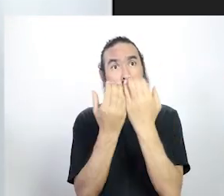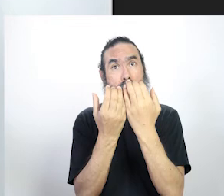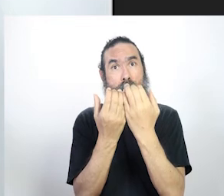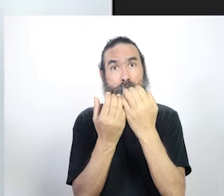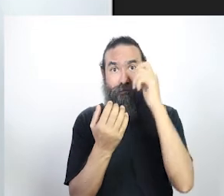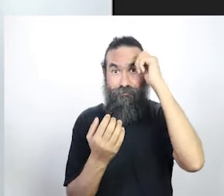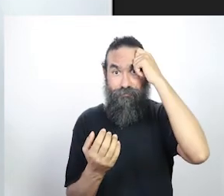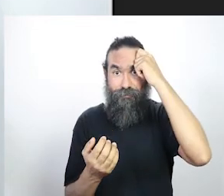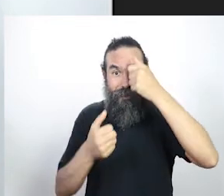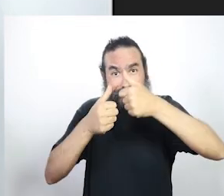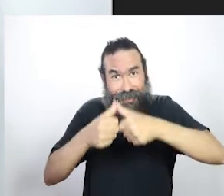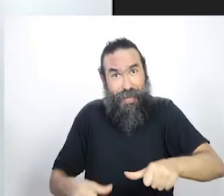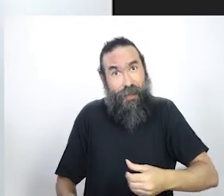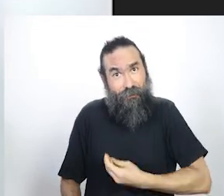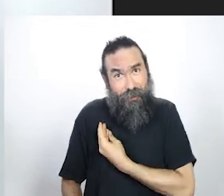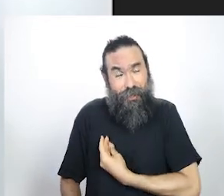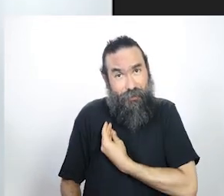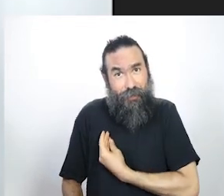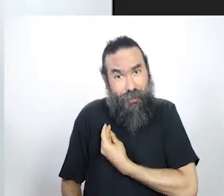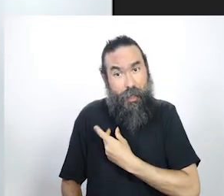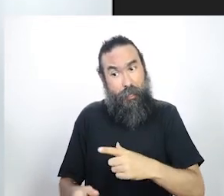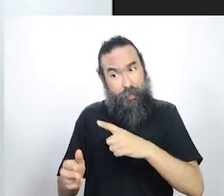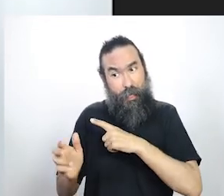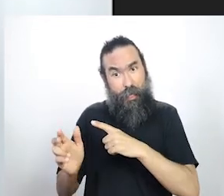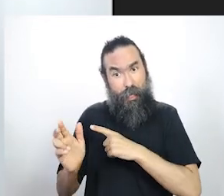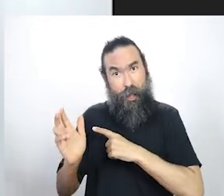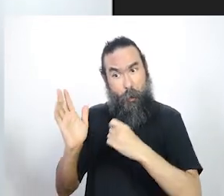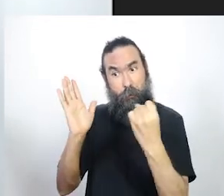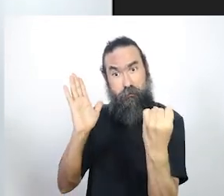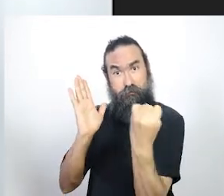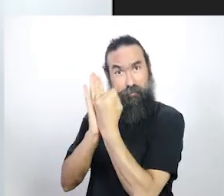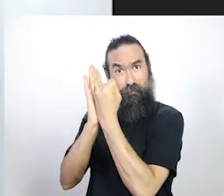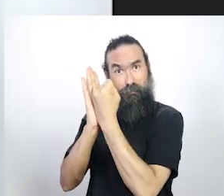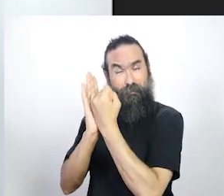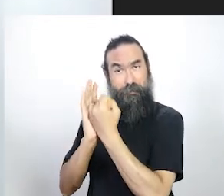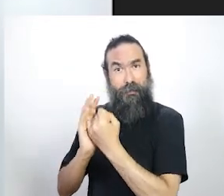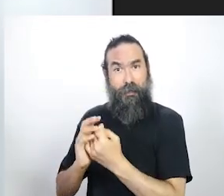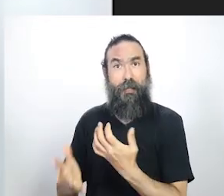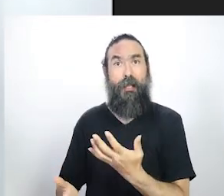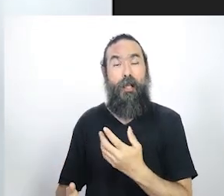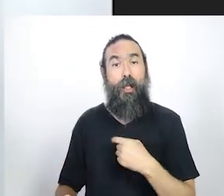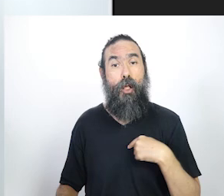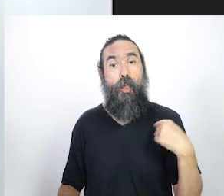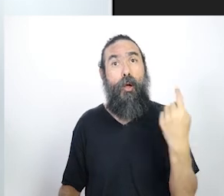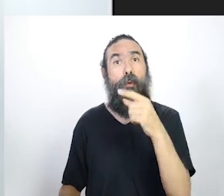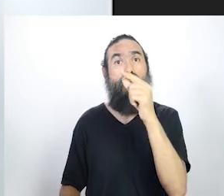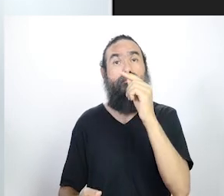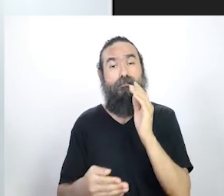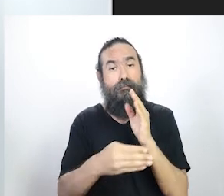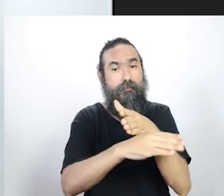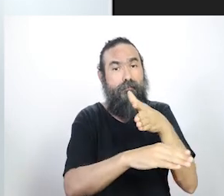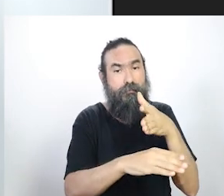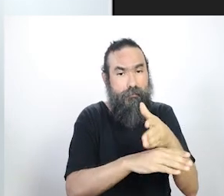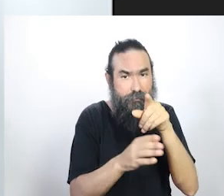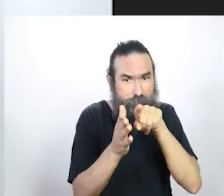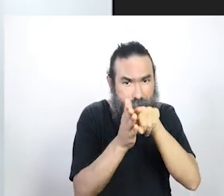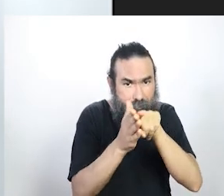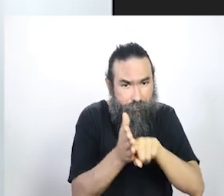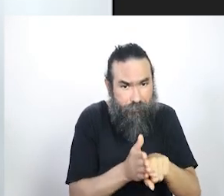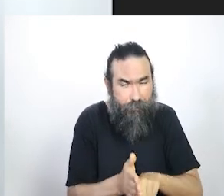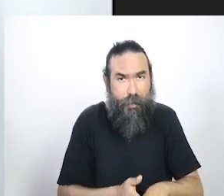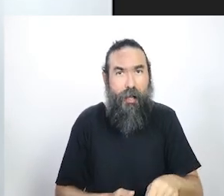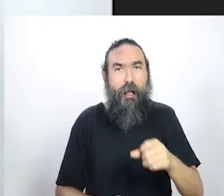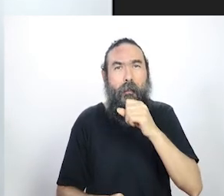estão certificadas, quando a gente busca um pouquinho dessas informações, principalmente com os mais